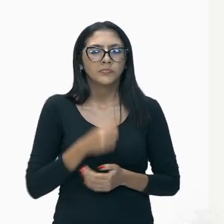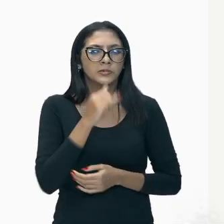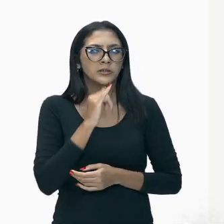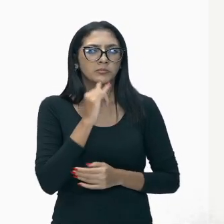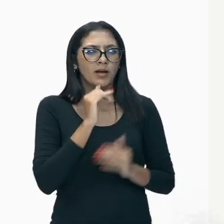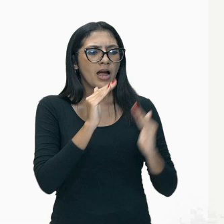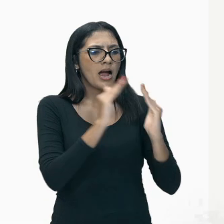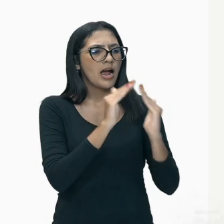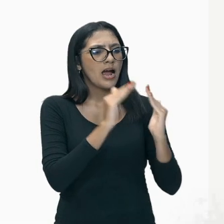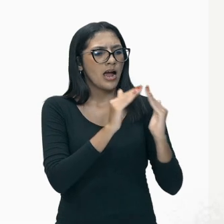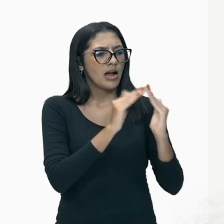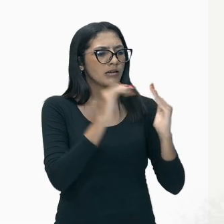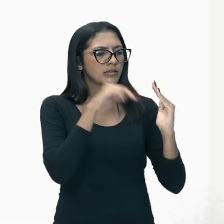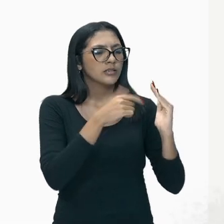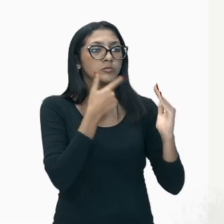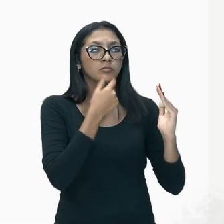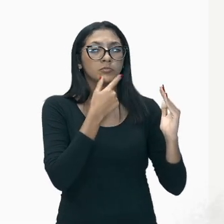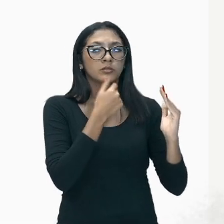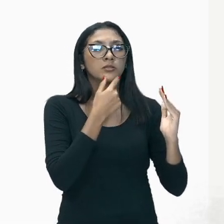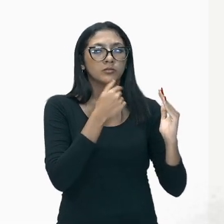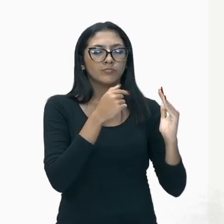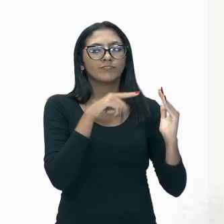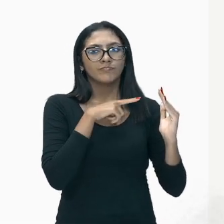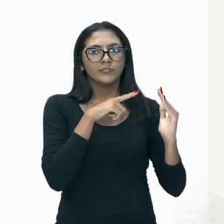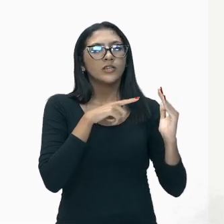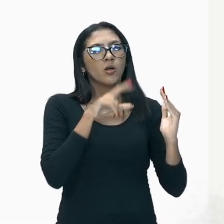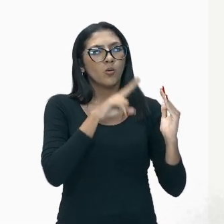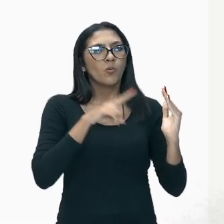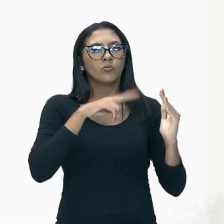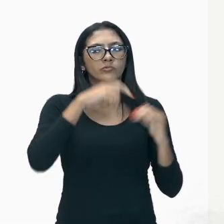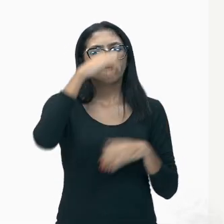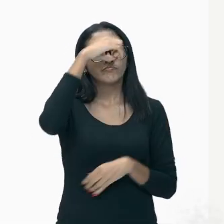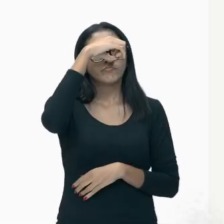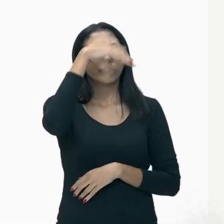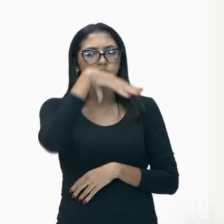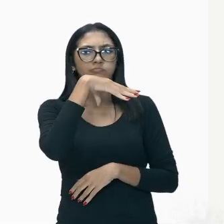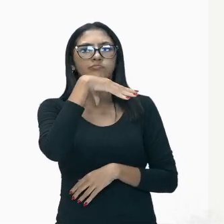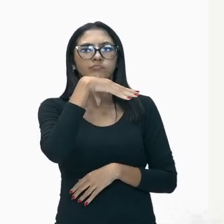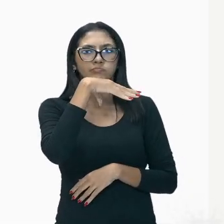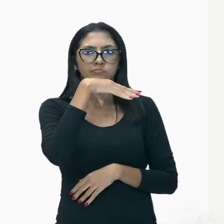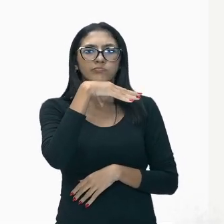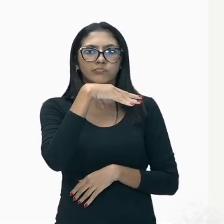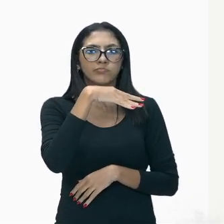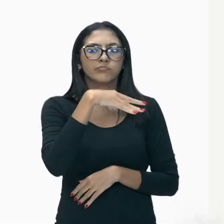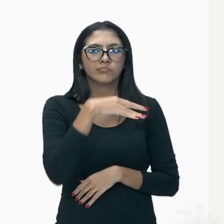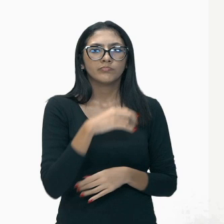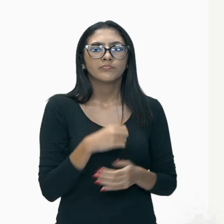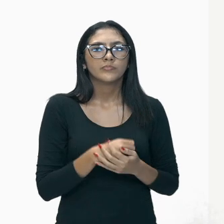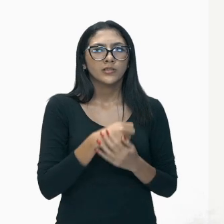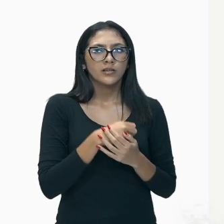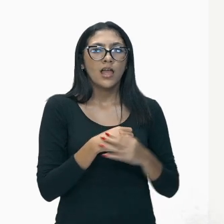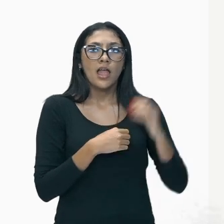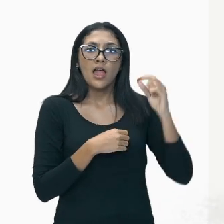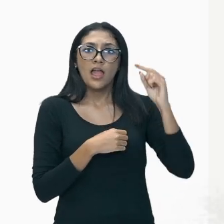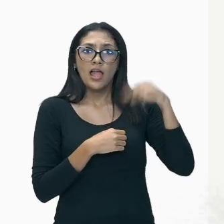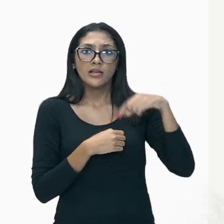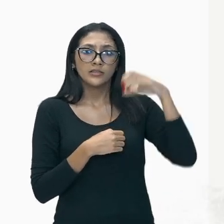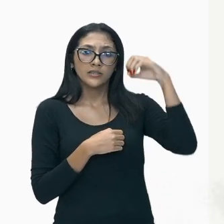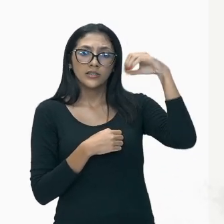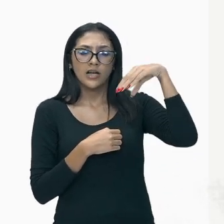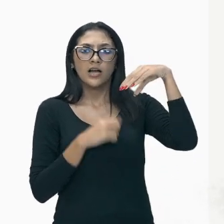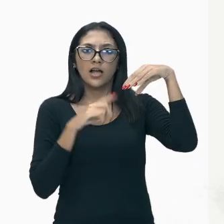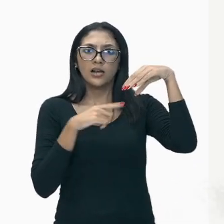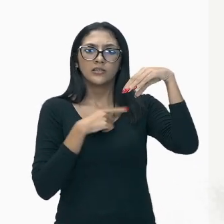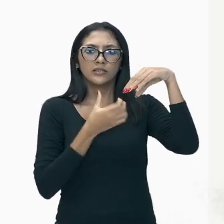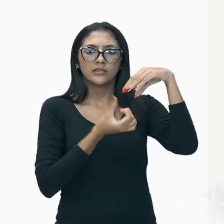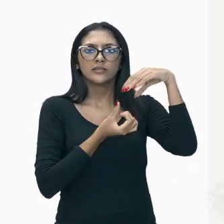Pedro, uma lâmpada elétrica de 60 watts, olha lá. Aí vamos escrever os dados.